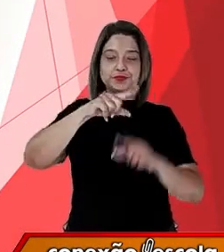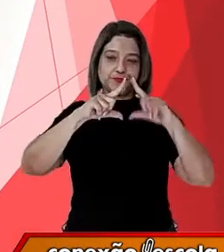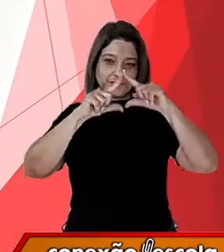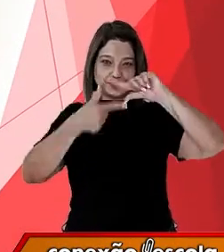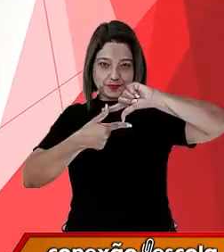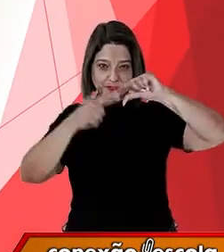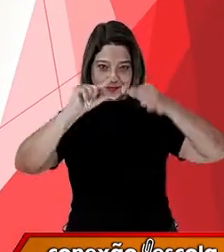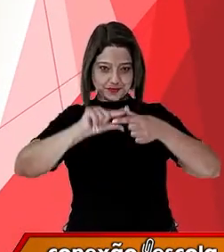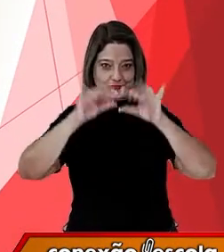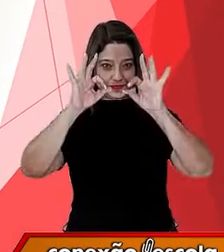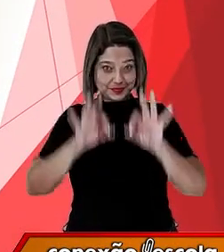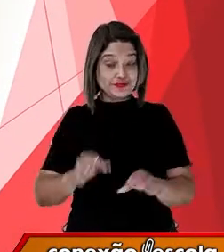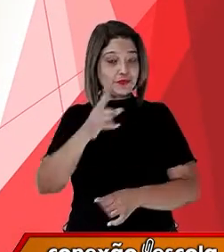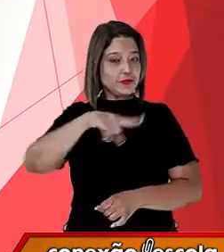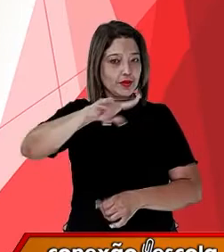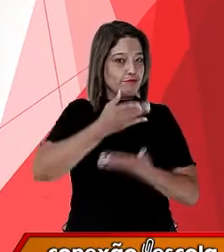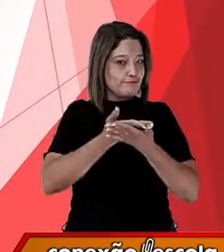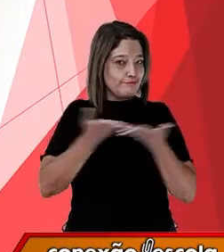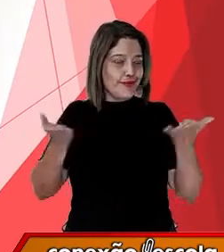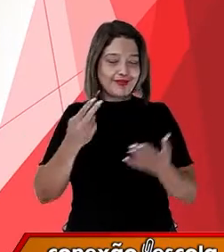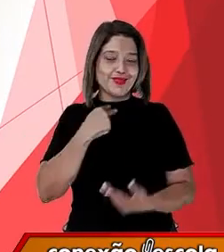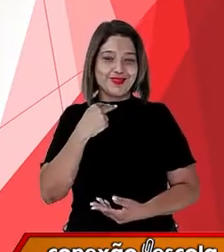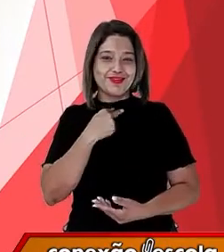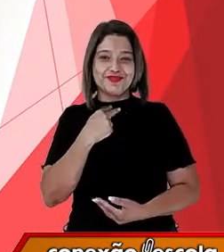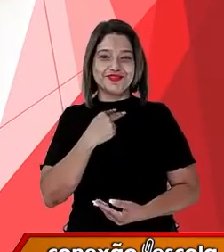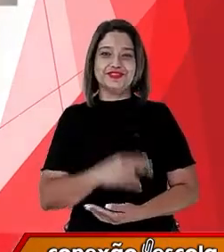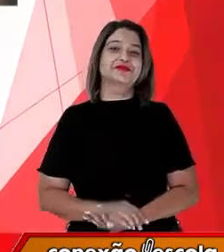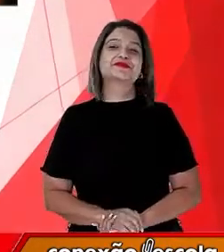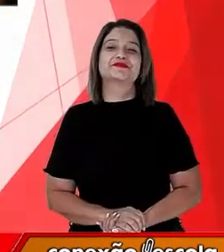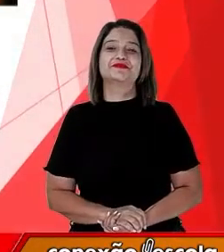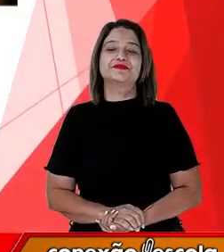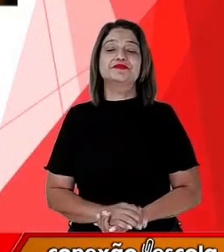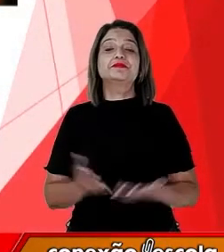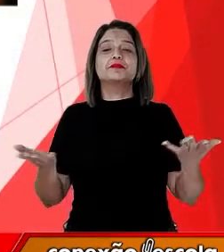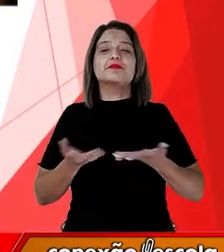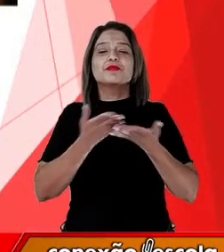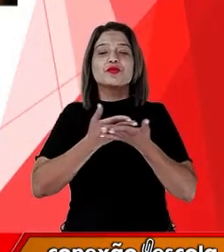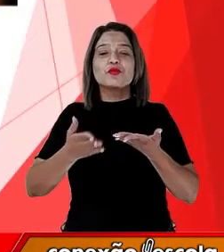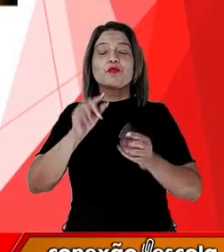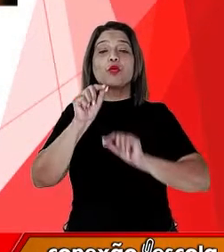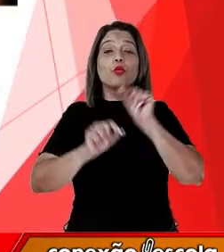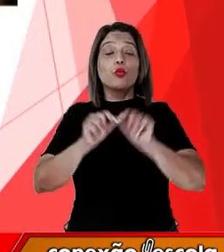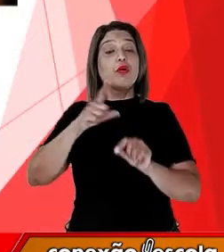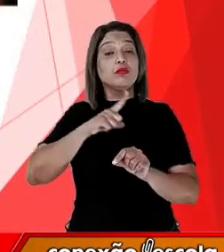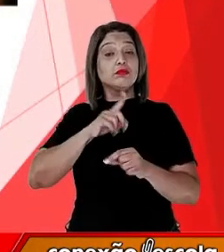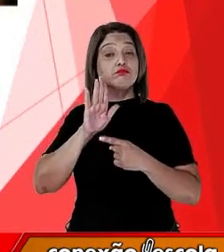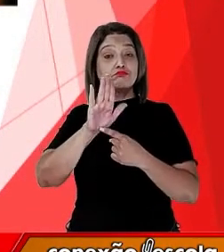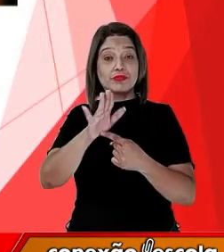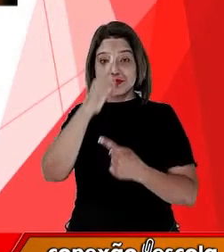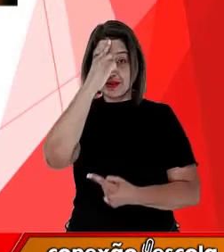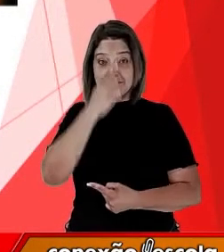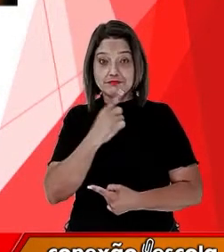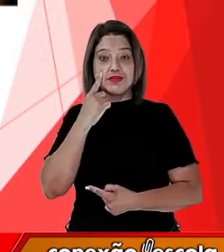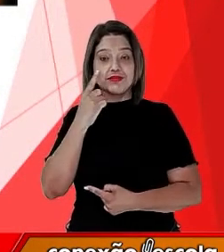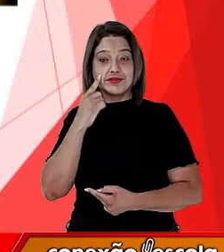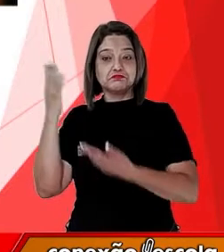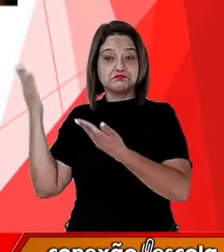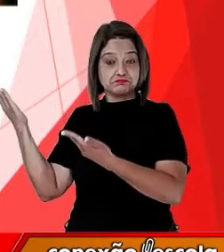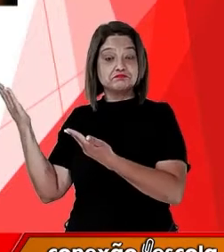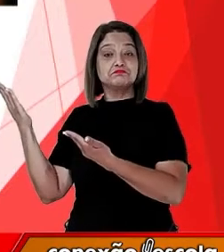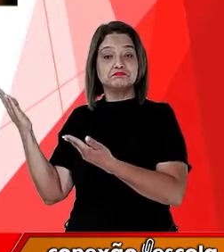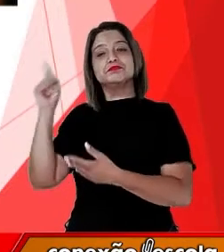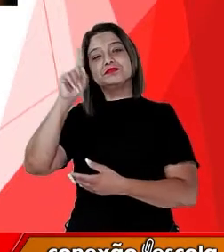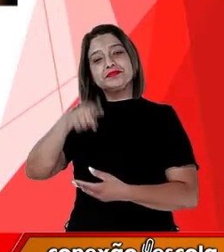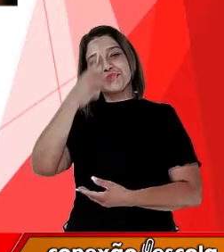geométricas. Então, você não pode perder essa. Iniciando, então, nós temos aqui algumas imagens gentilmente cedidas por uma